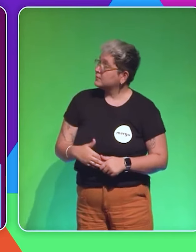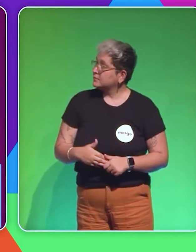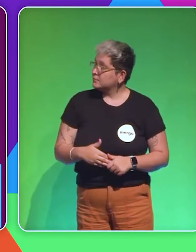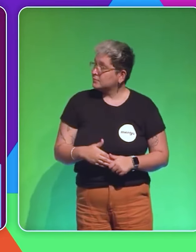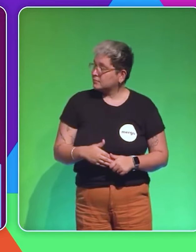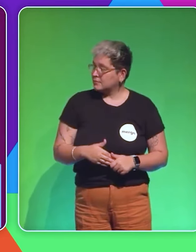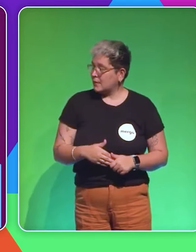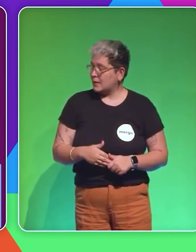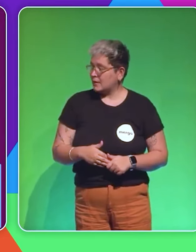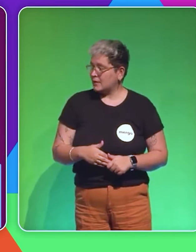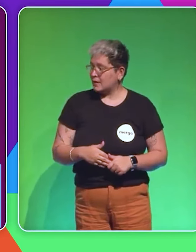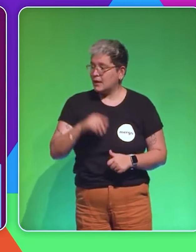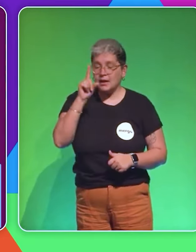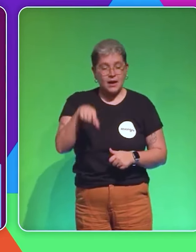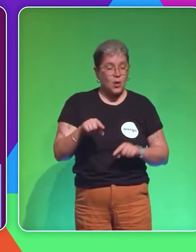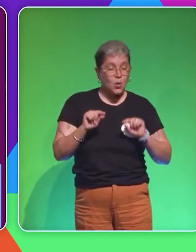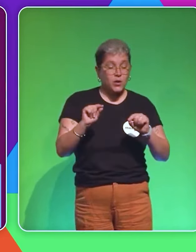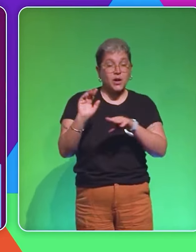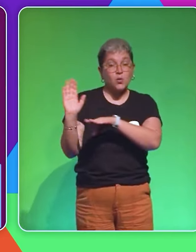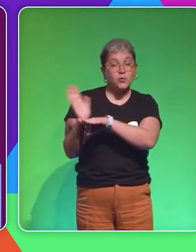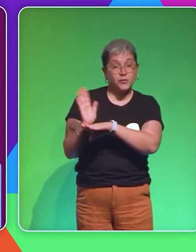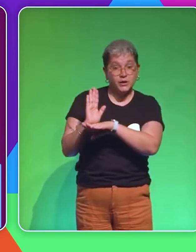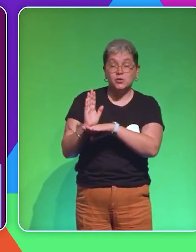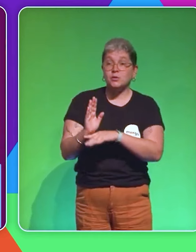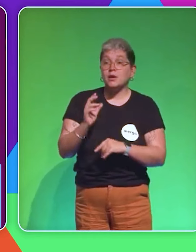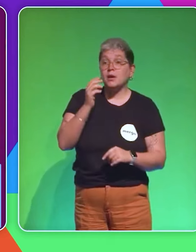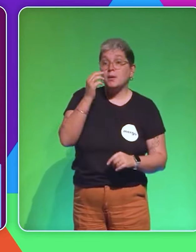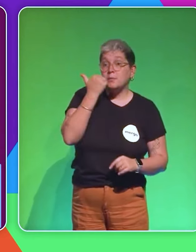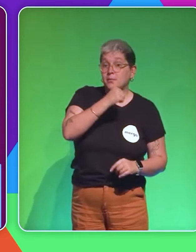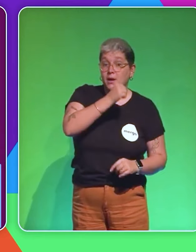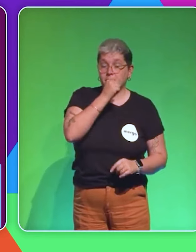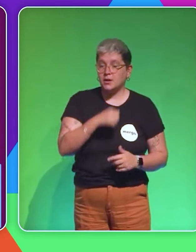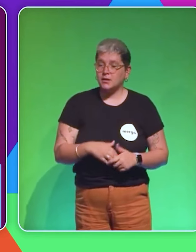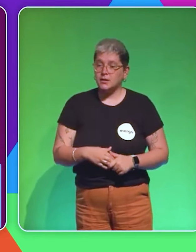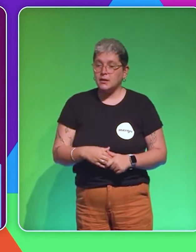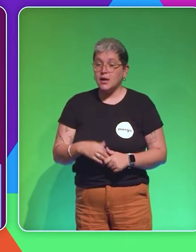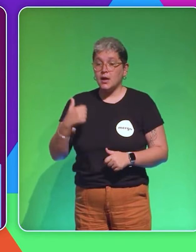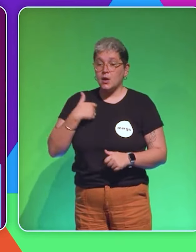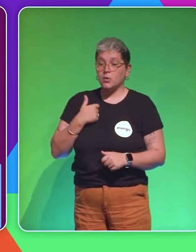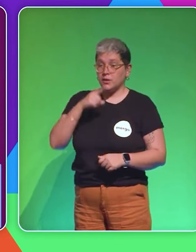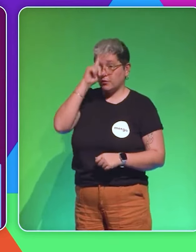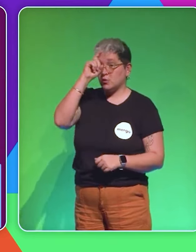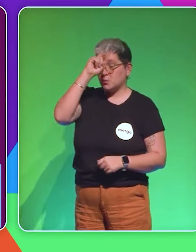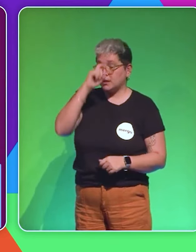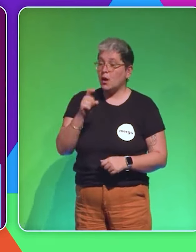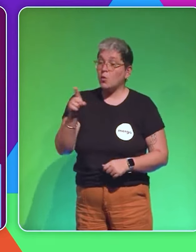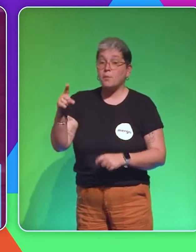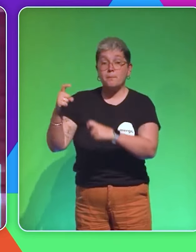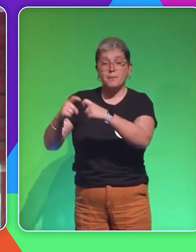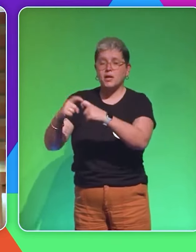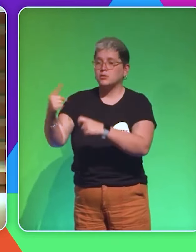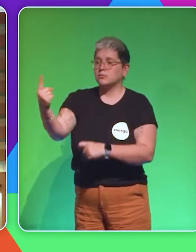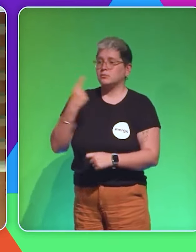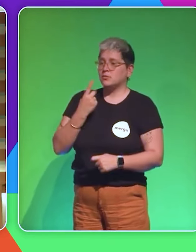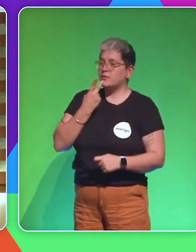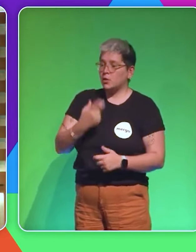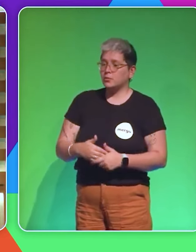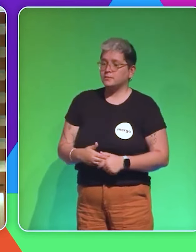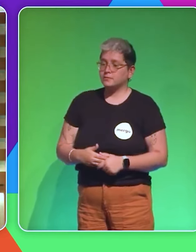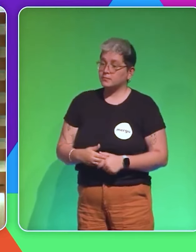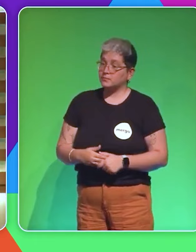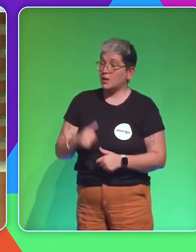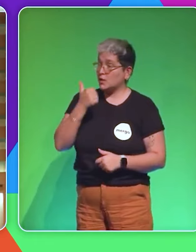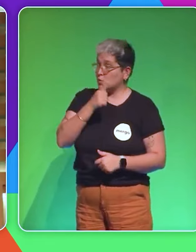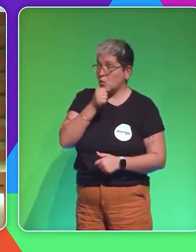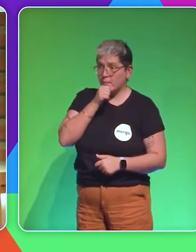foi um um vídeo que eu tava com minha mãe no hospital o médico falou que minha mãe não ia mais andar e graças a Deus